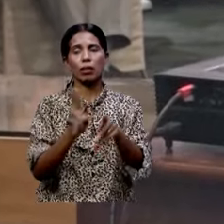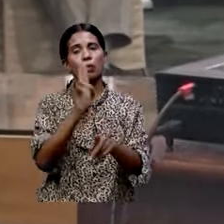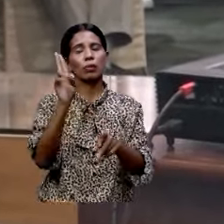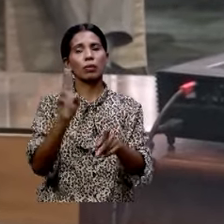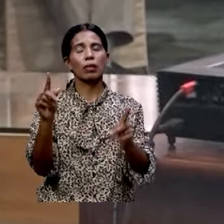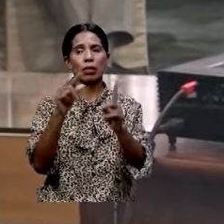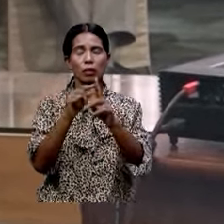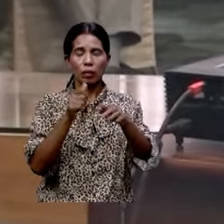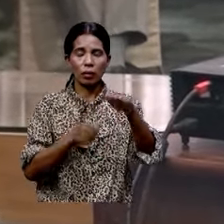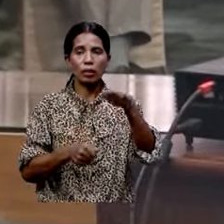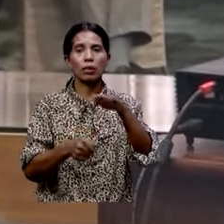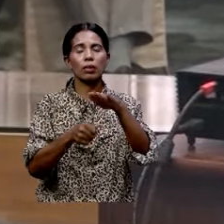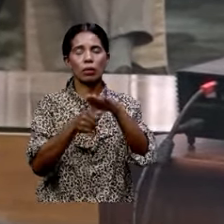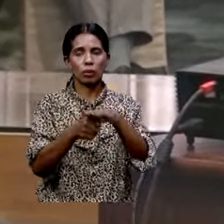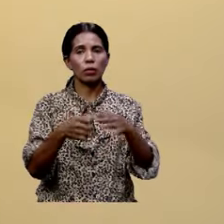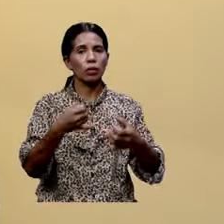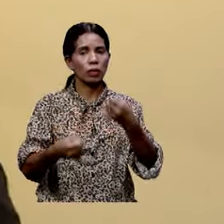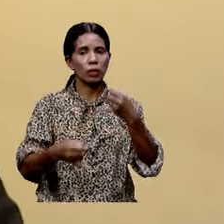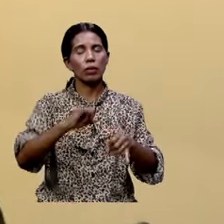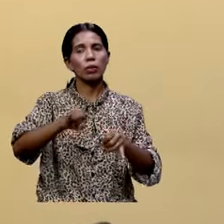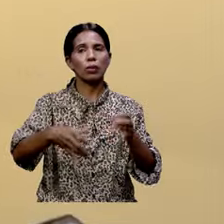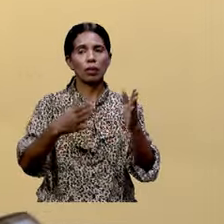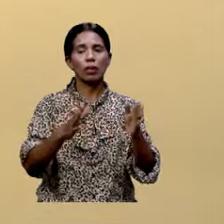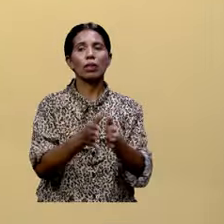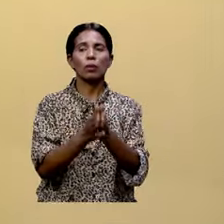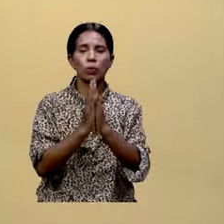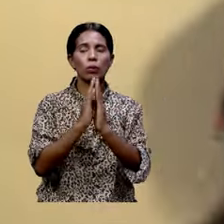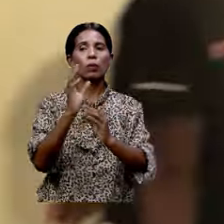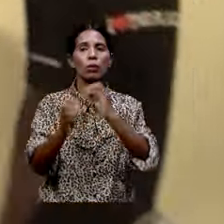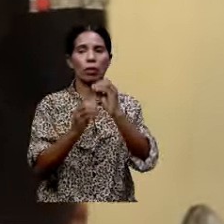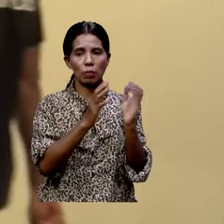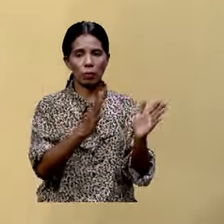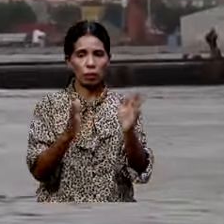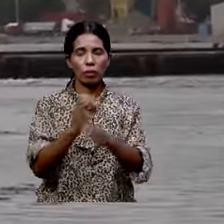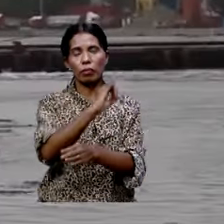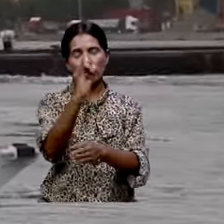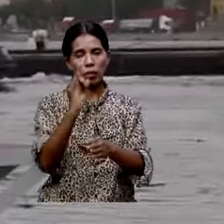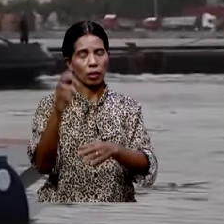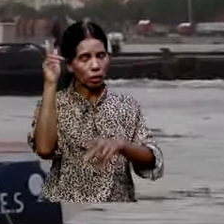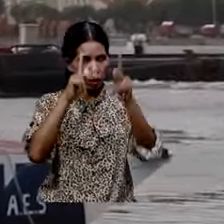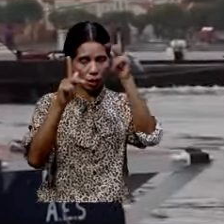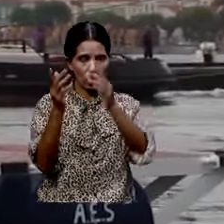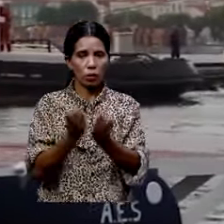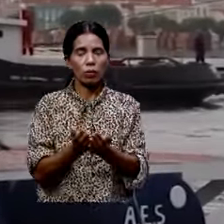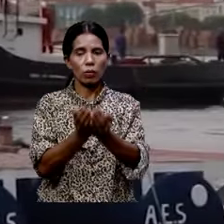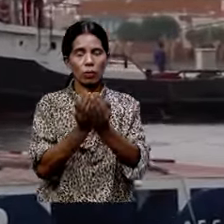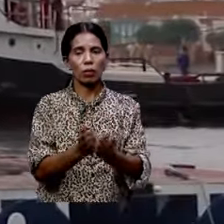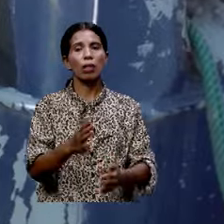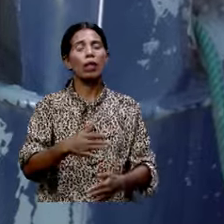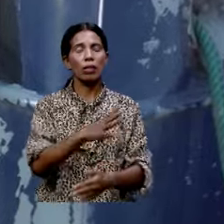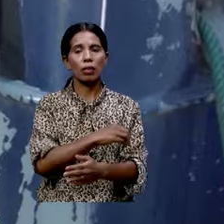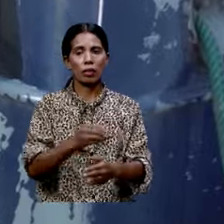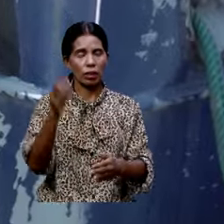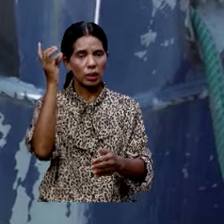termo segredo de justiça. O engenheiro jornalista se atenta, Russo Conaba, processo de investigação, ba caso Roak Solo, deve desconfia